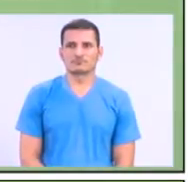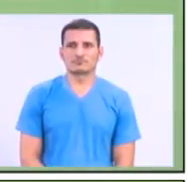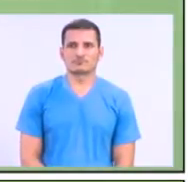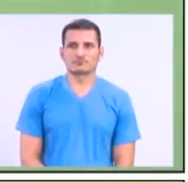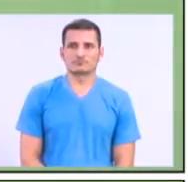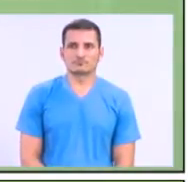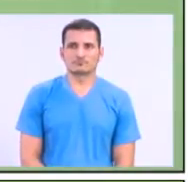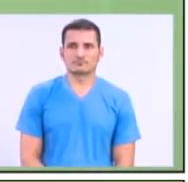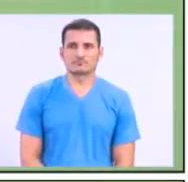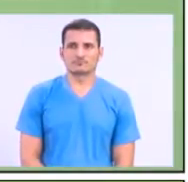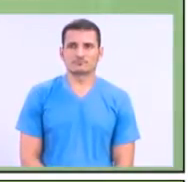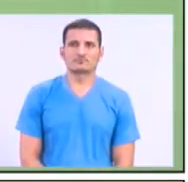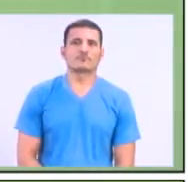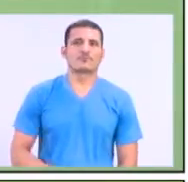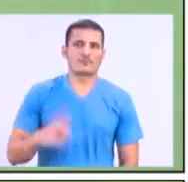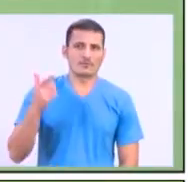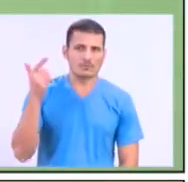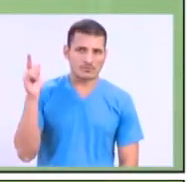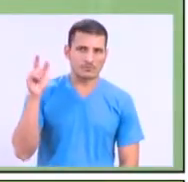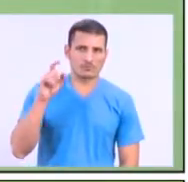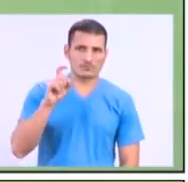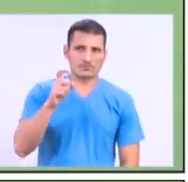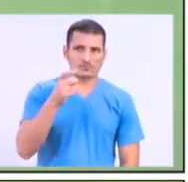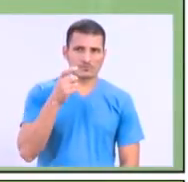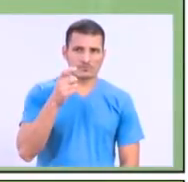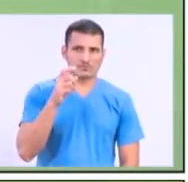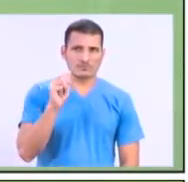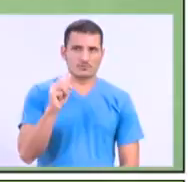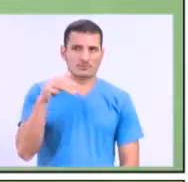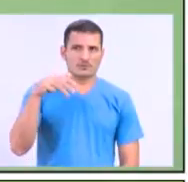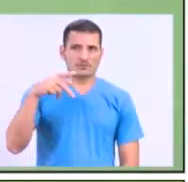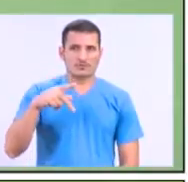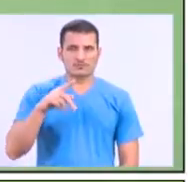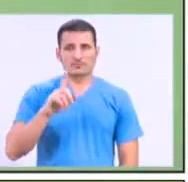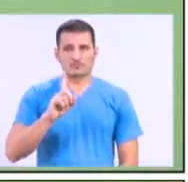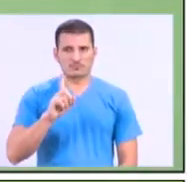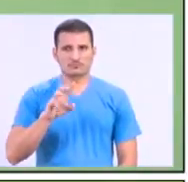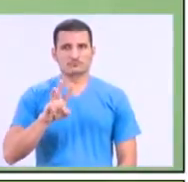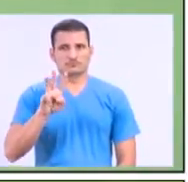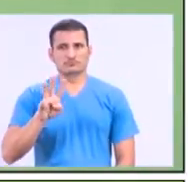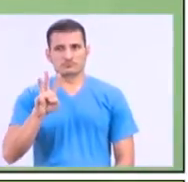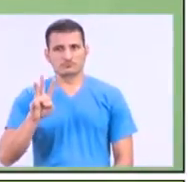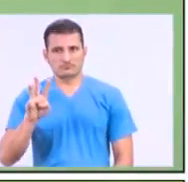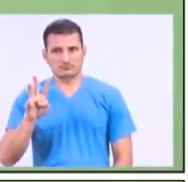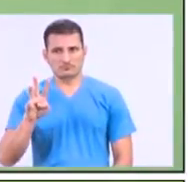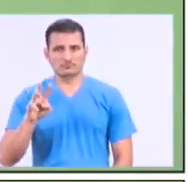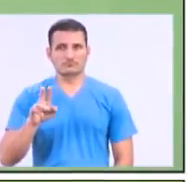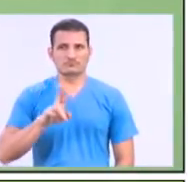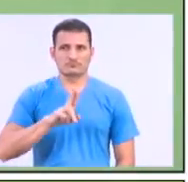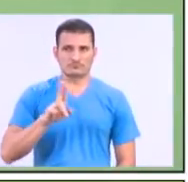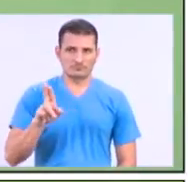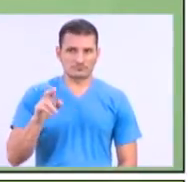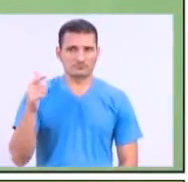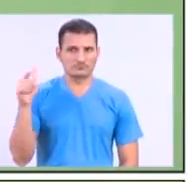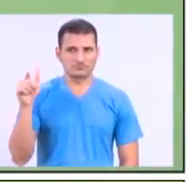uma pasta, não é uma pasta chamada www, mas sim uma pasta